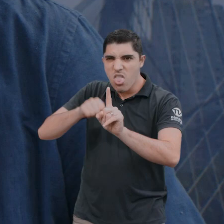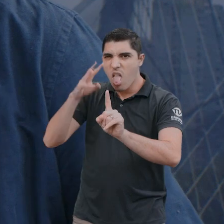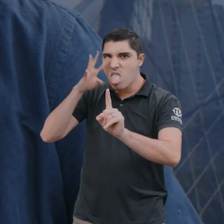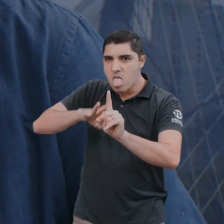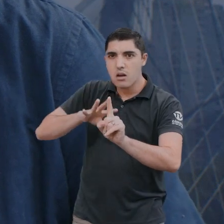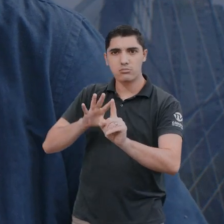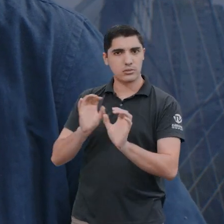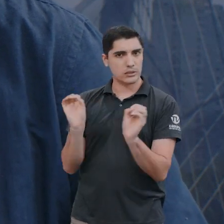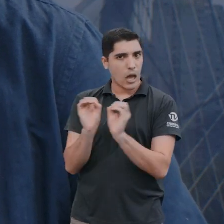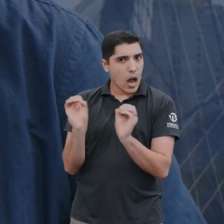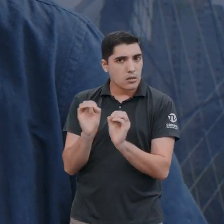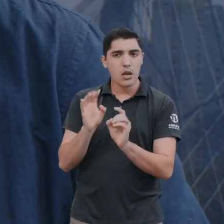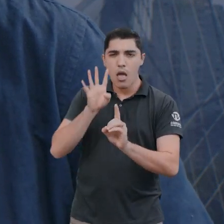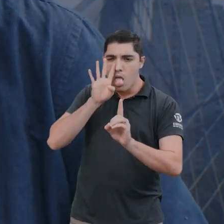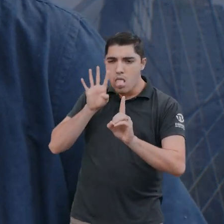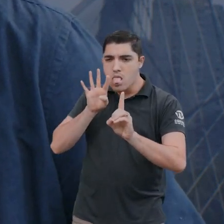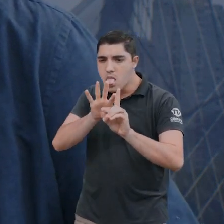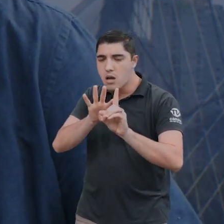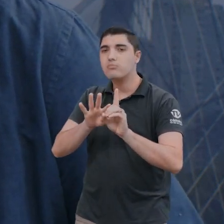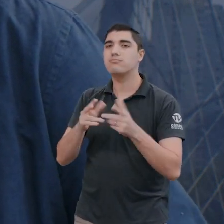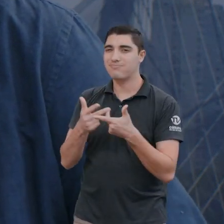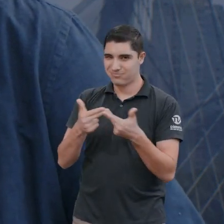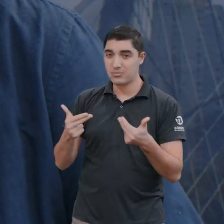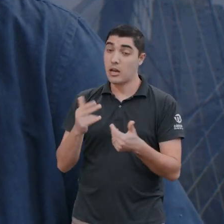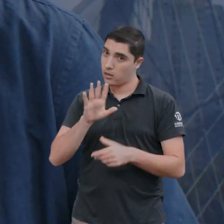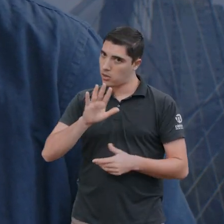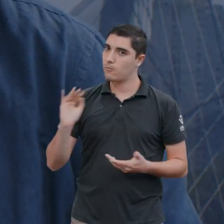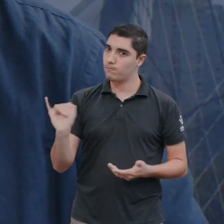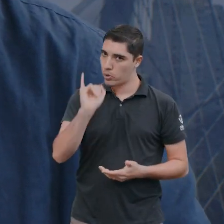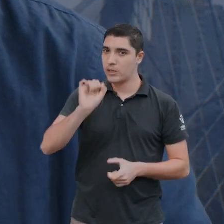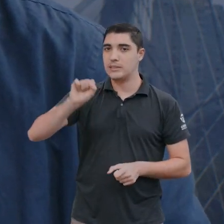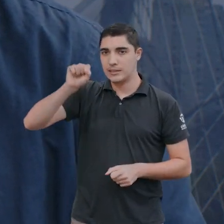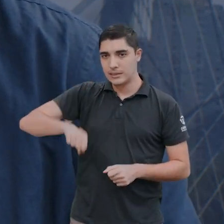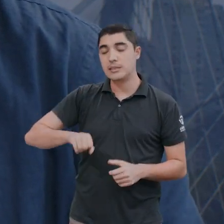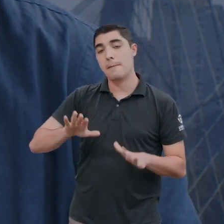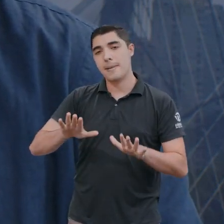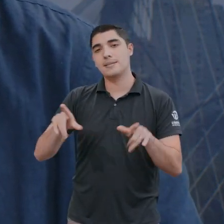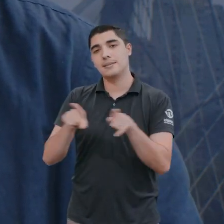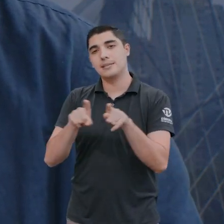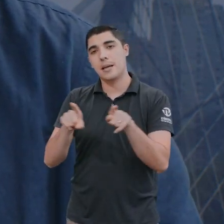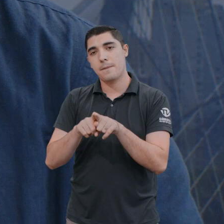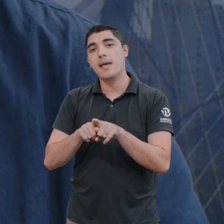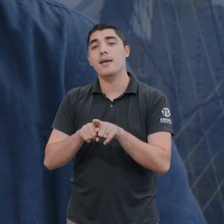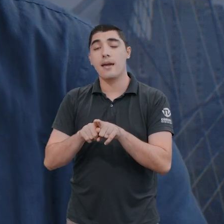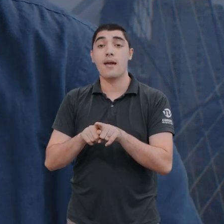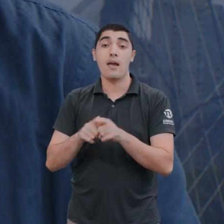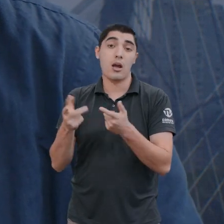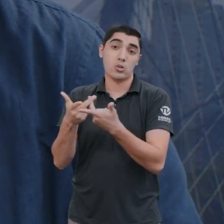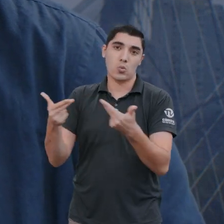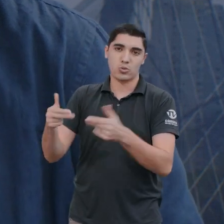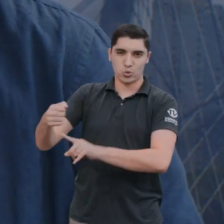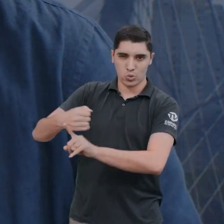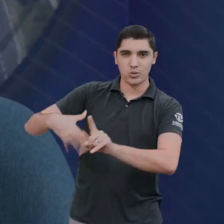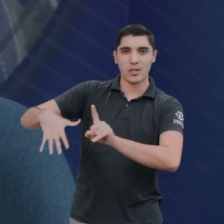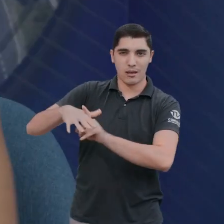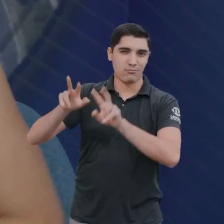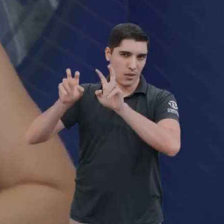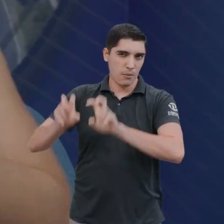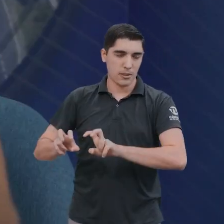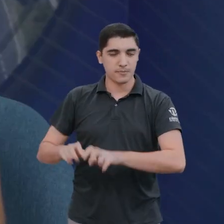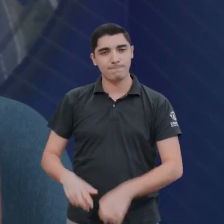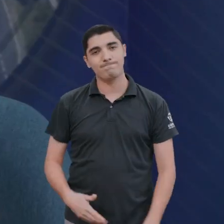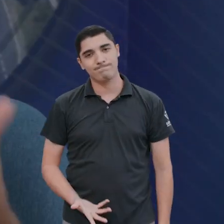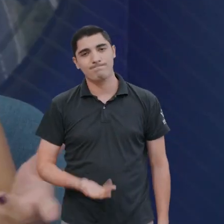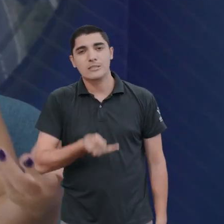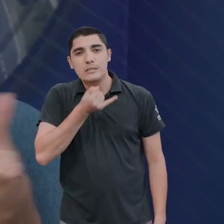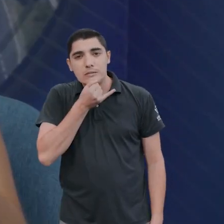do ambiente, da questão ambiental, sendo essa muito importante, né? Mas também a questão social. Sim,